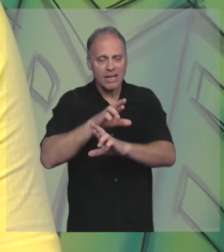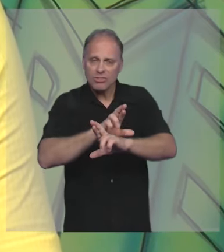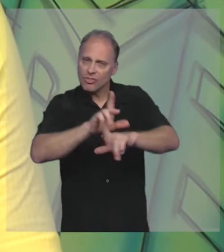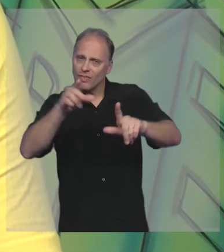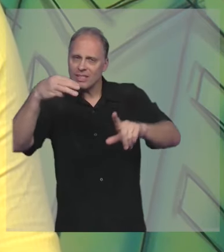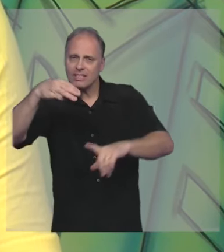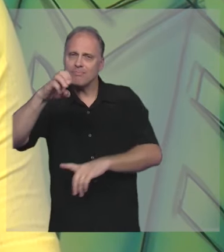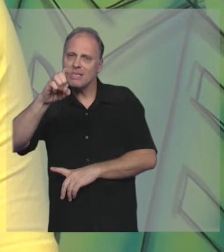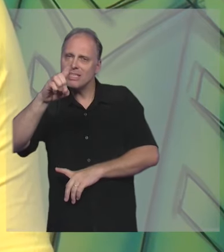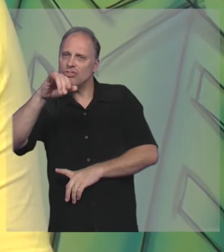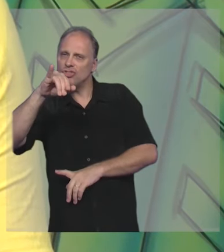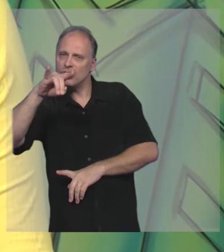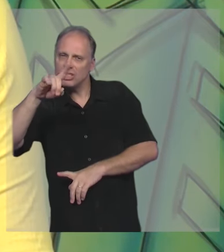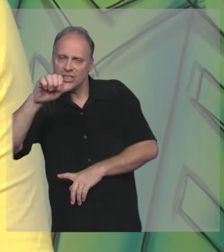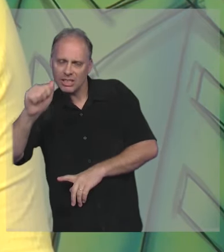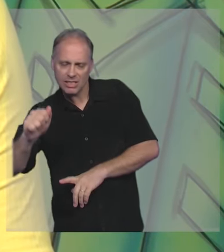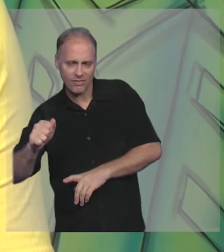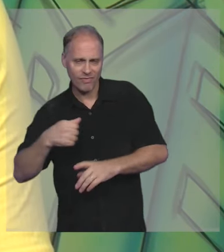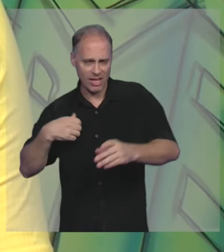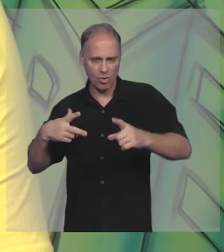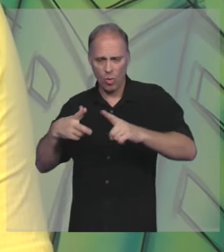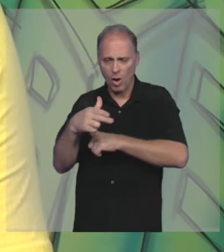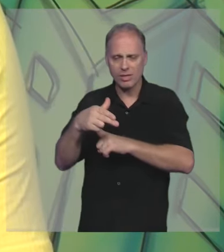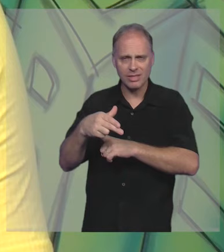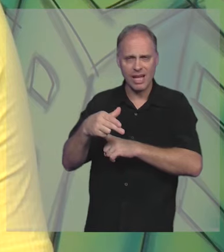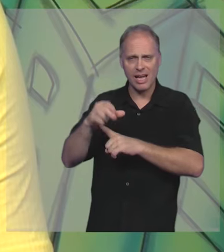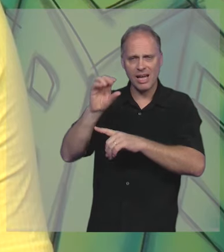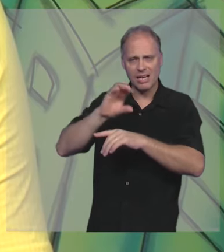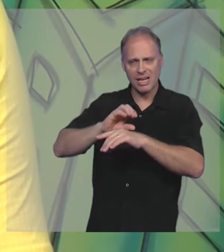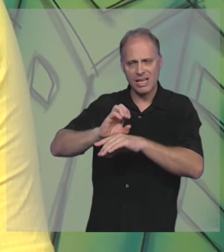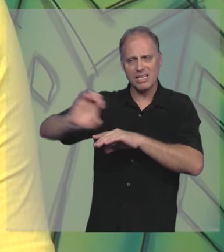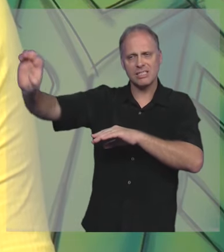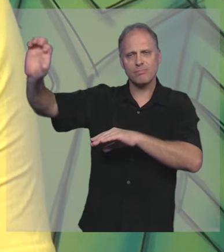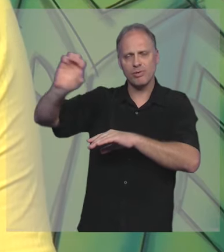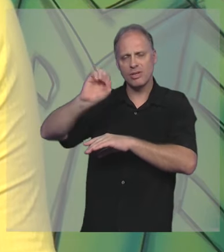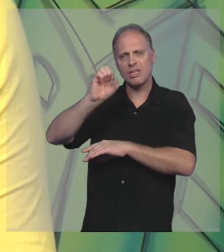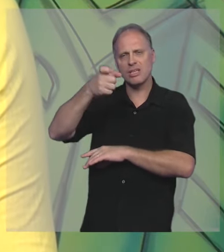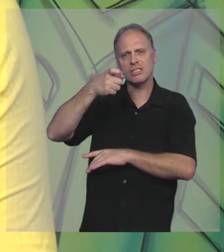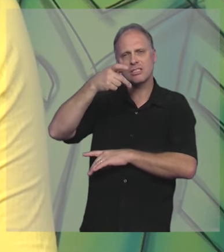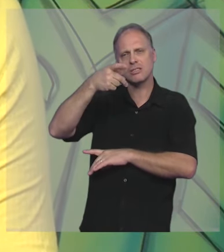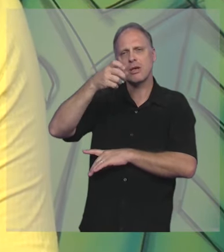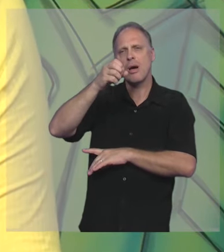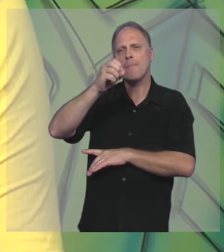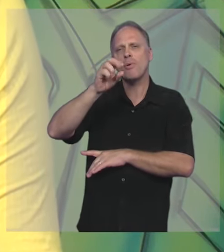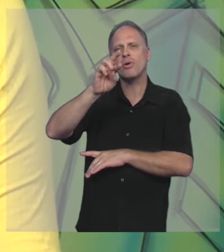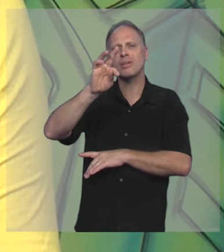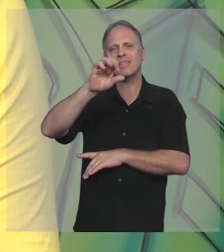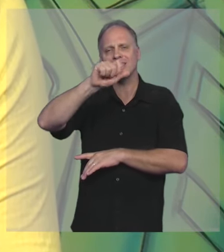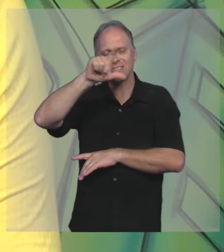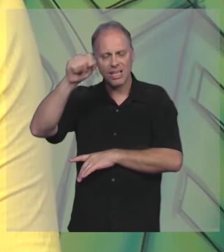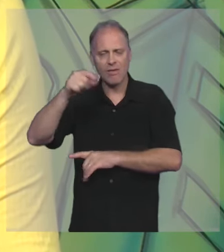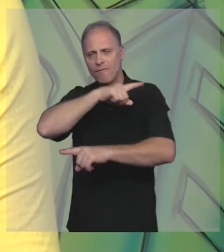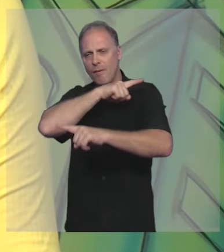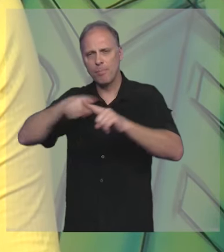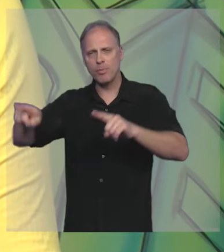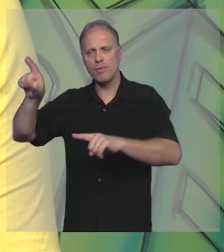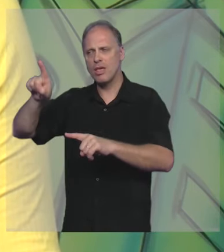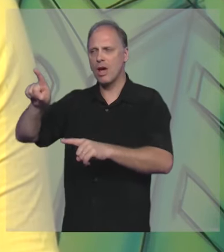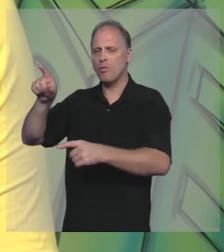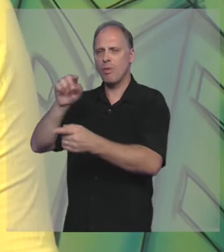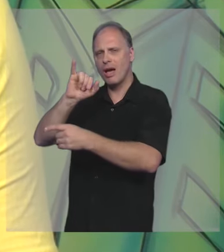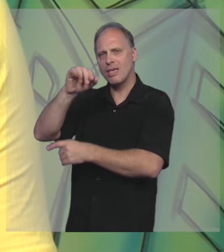medidas diferentes, ela vai barrar algum tipo de exportação do país, ela vai proibir algum tipo de